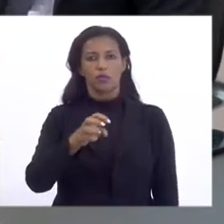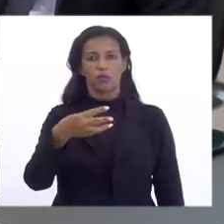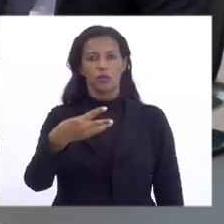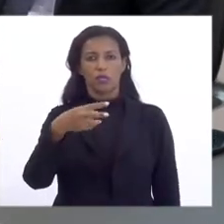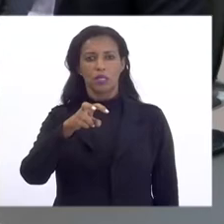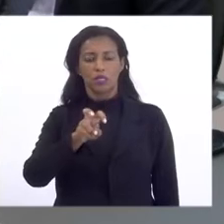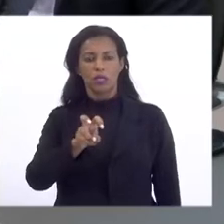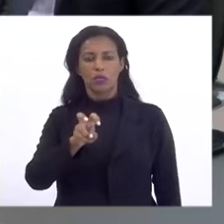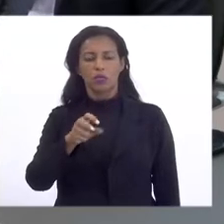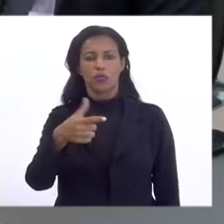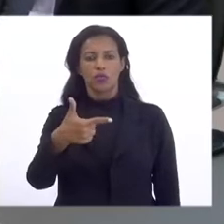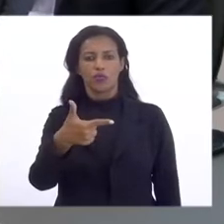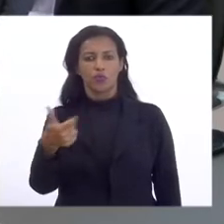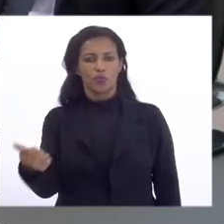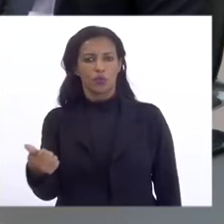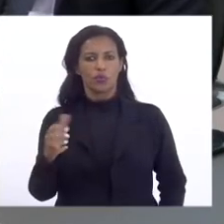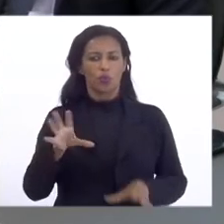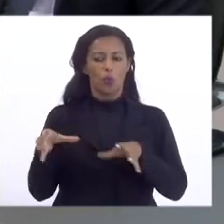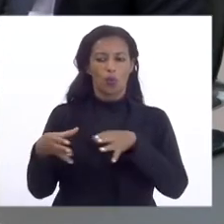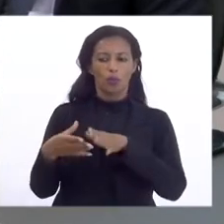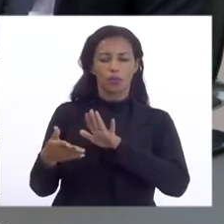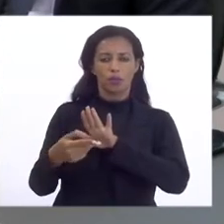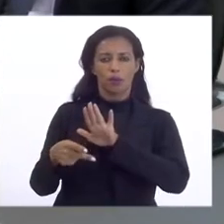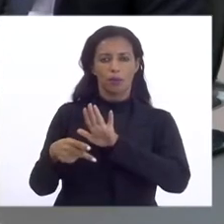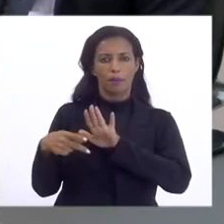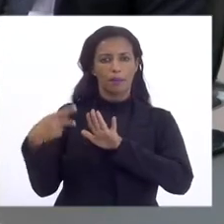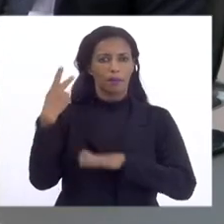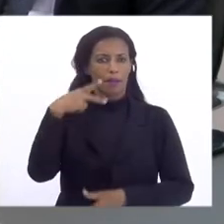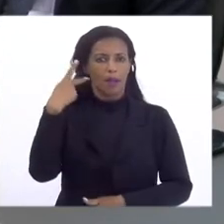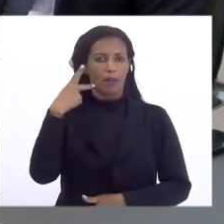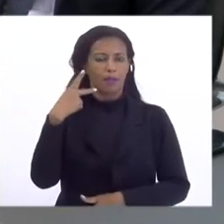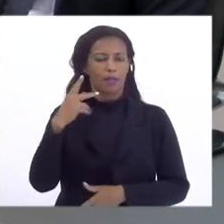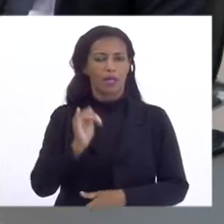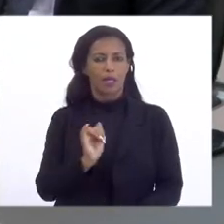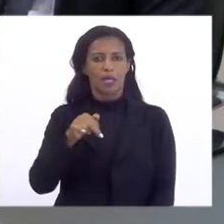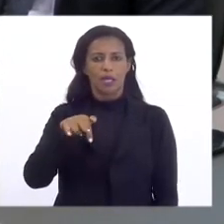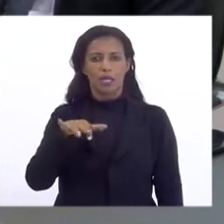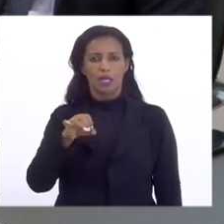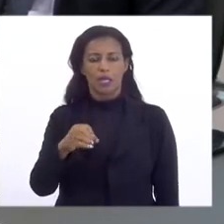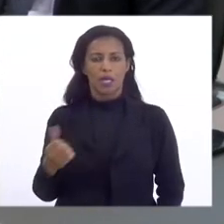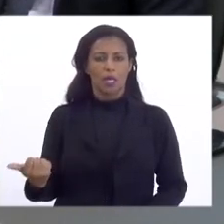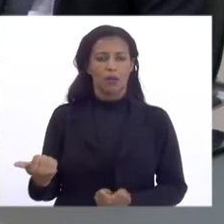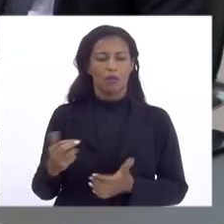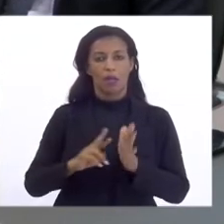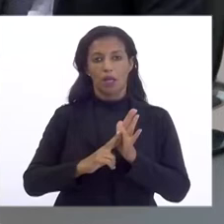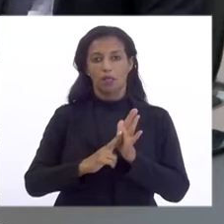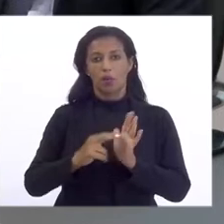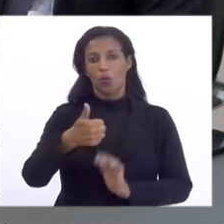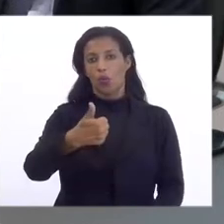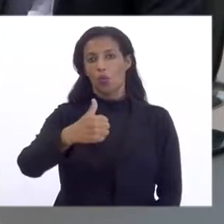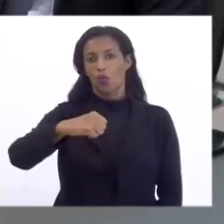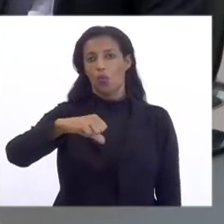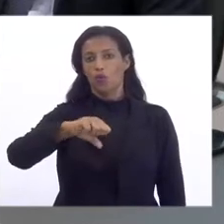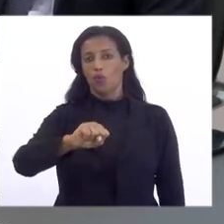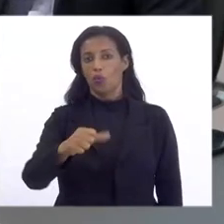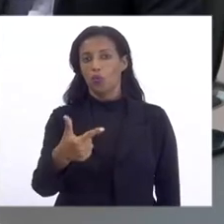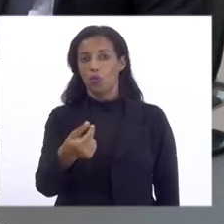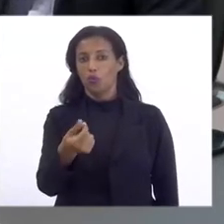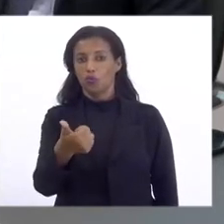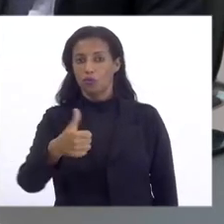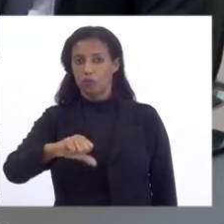535/2021, autoria da Comissão Parlamentar de Inquérito, instituída pela resolução